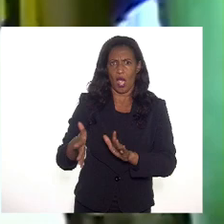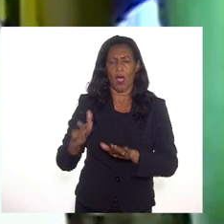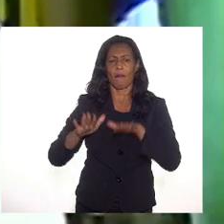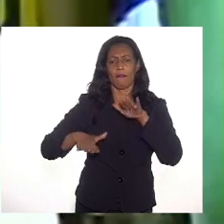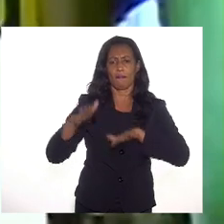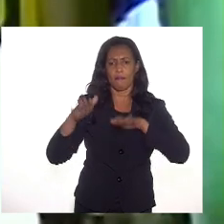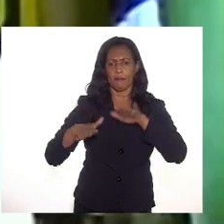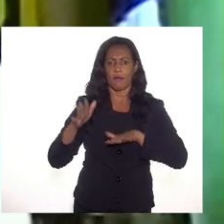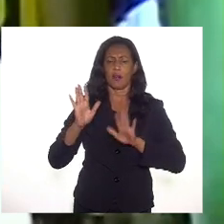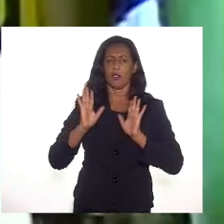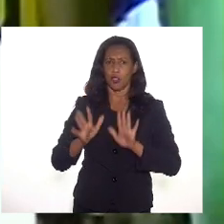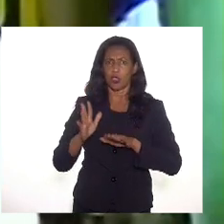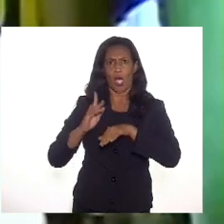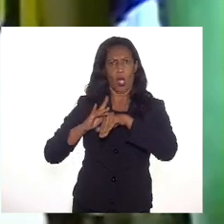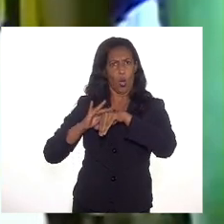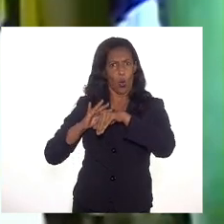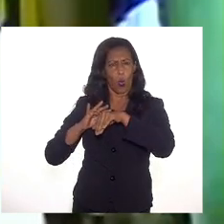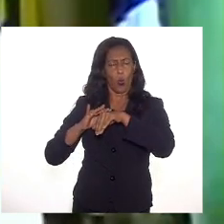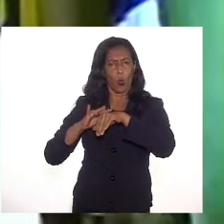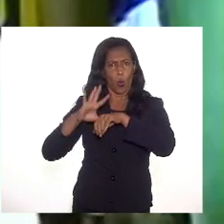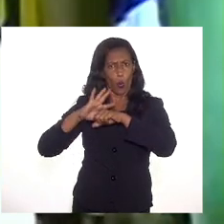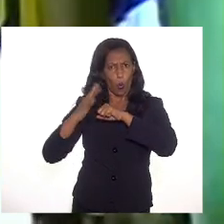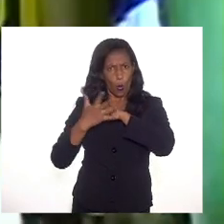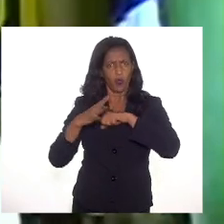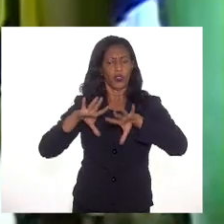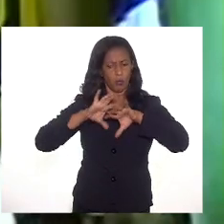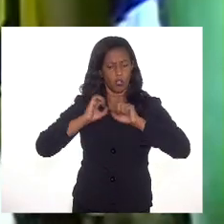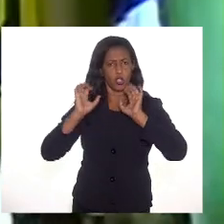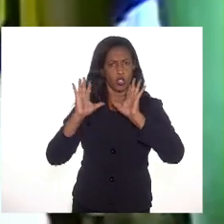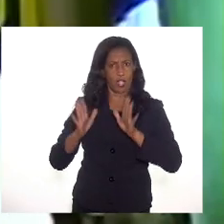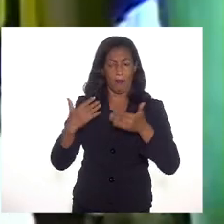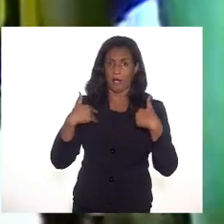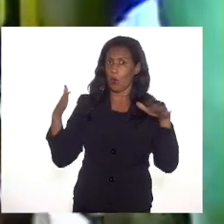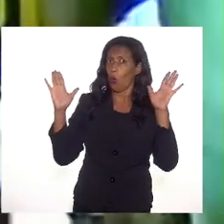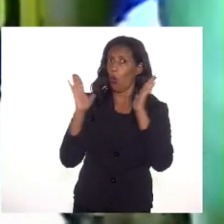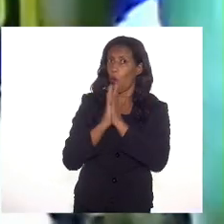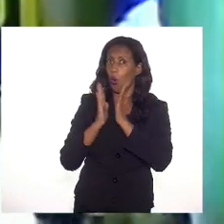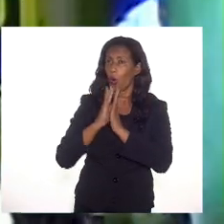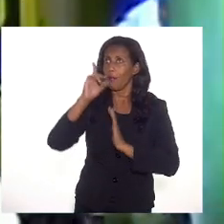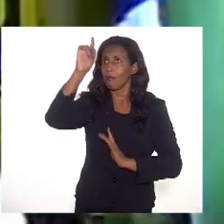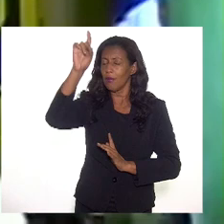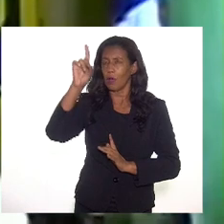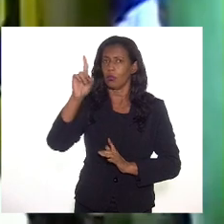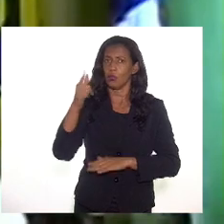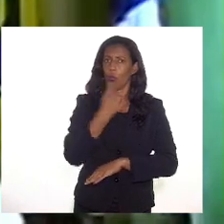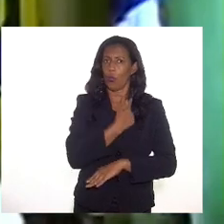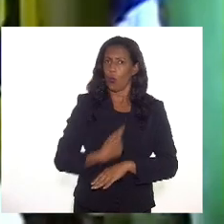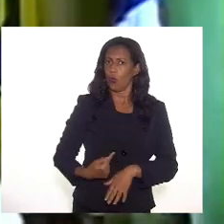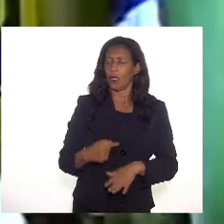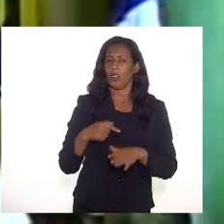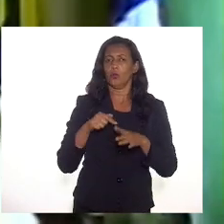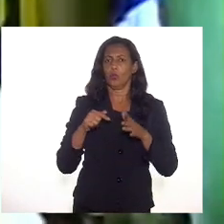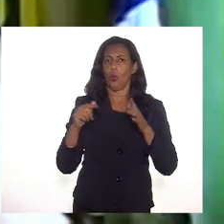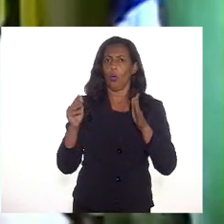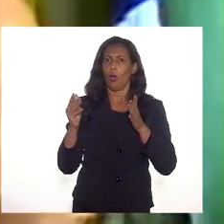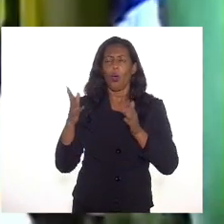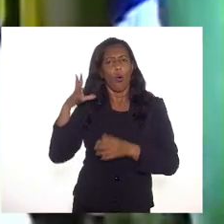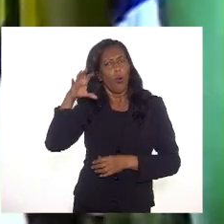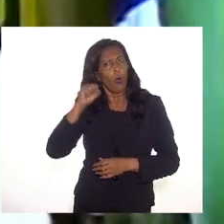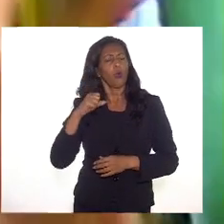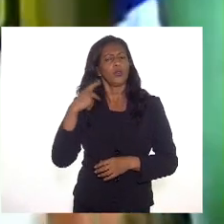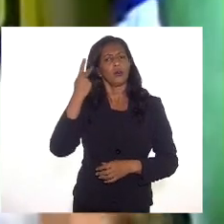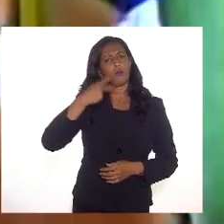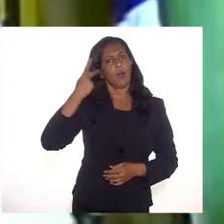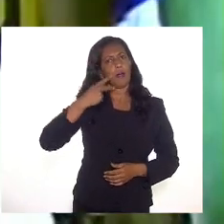tendo tido o Covid. Então, eu rogo a Deus para que o governador se organize com o parlamento, ouça o parlamento,